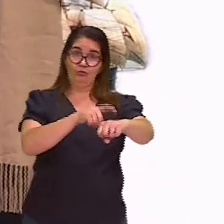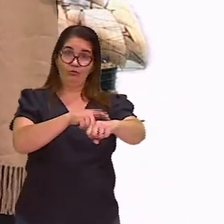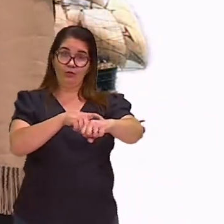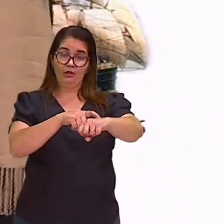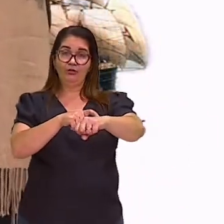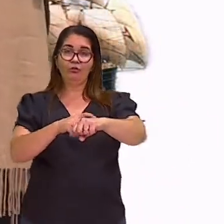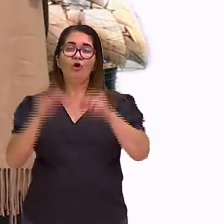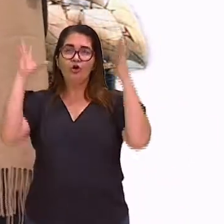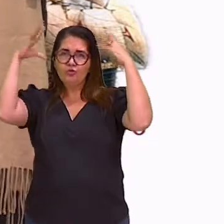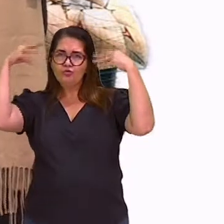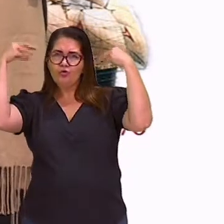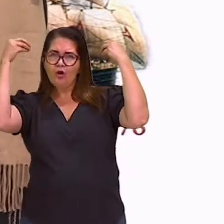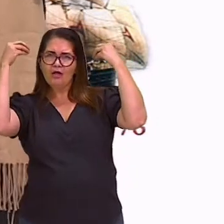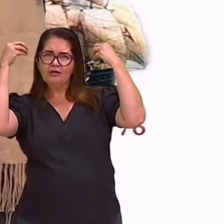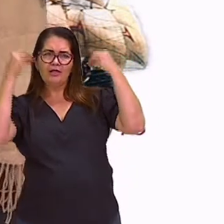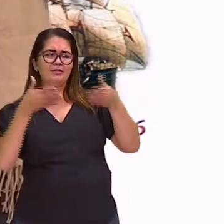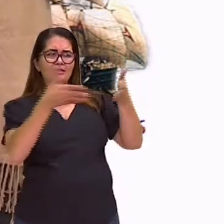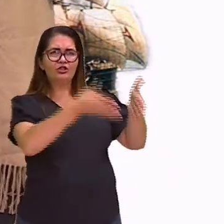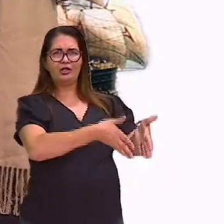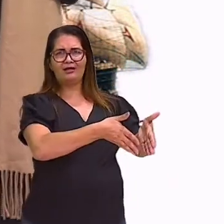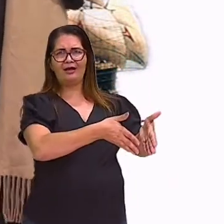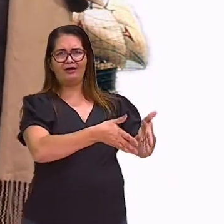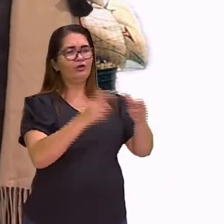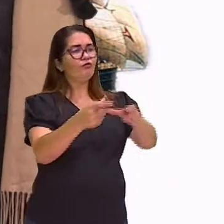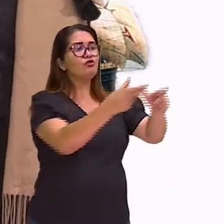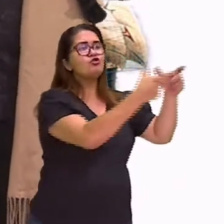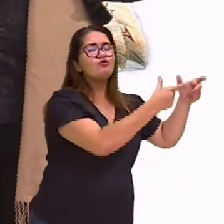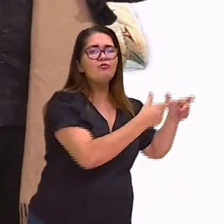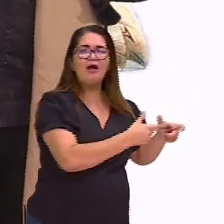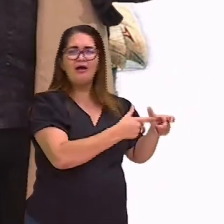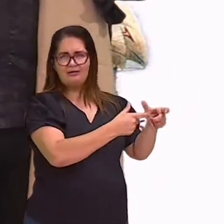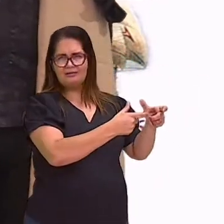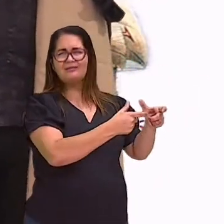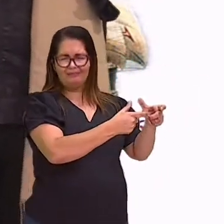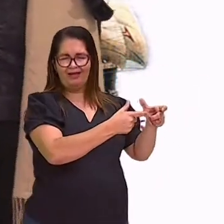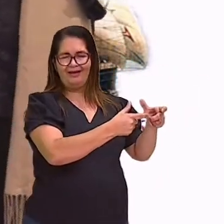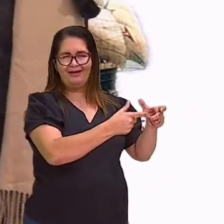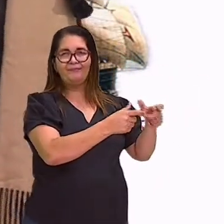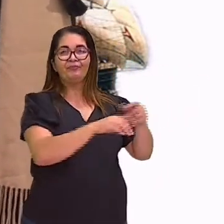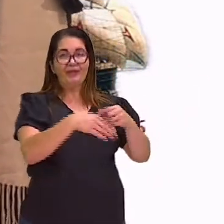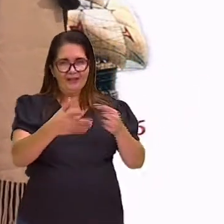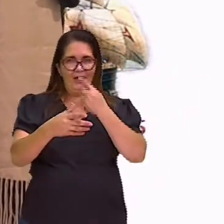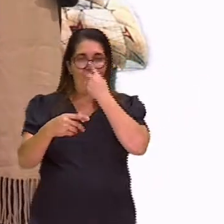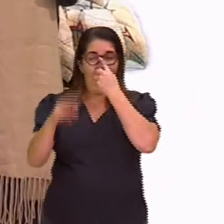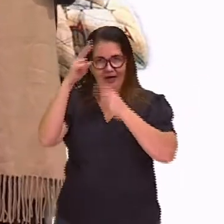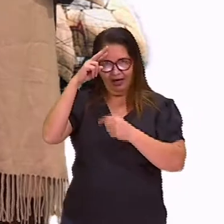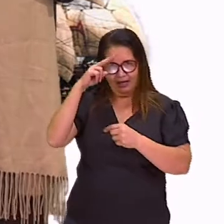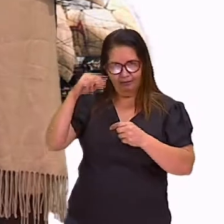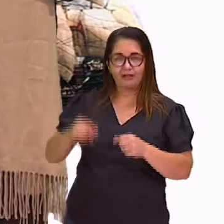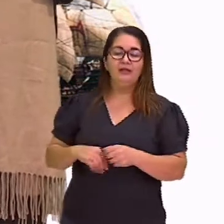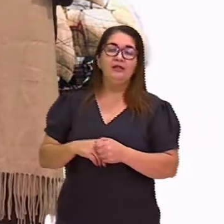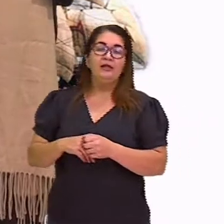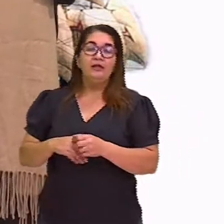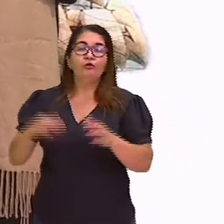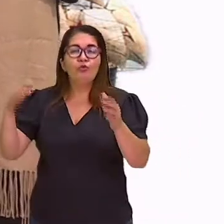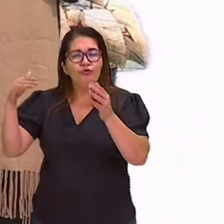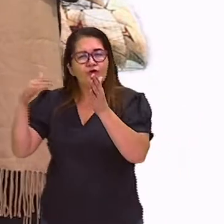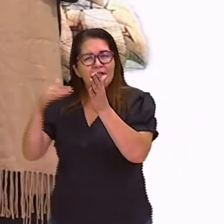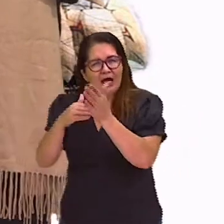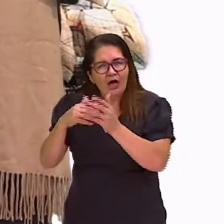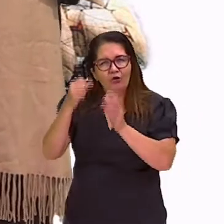entre Portugal, Espanha e Holanda, como nós vimos no final do século XVI. Até